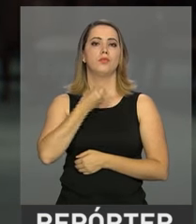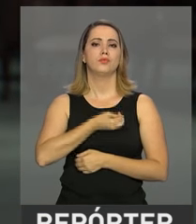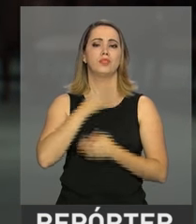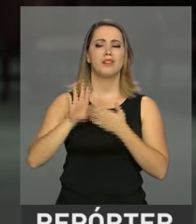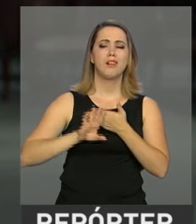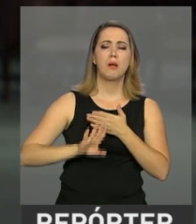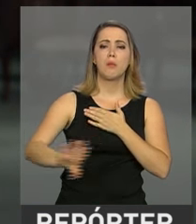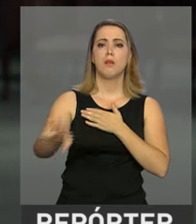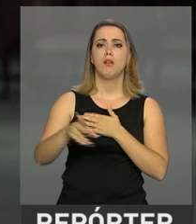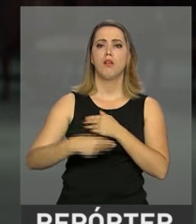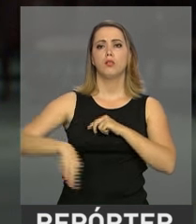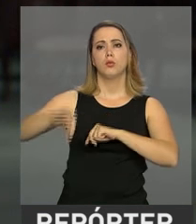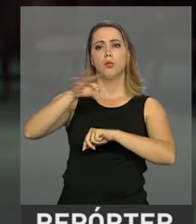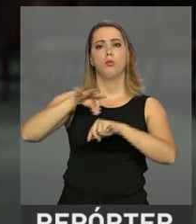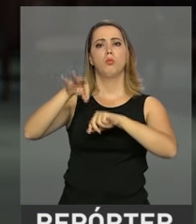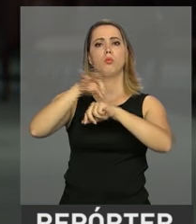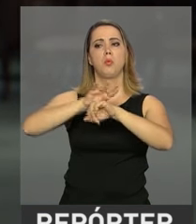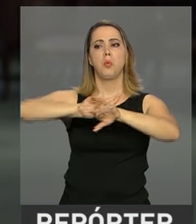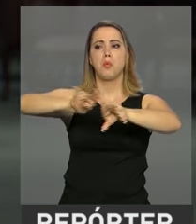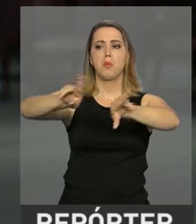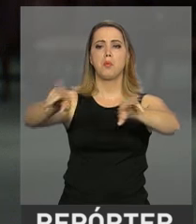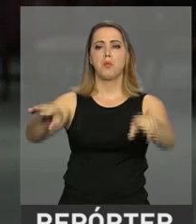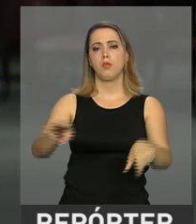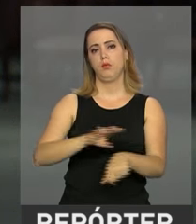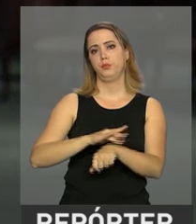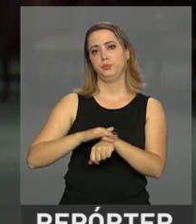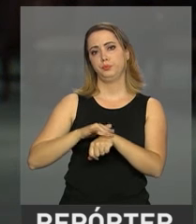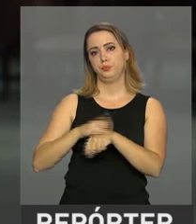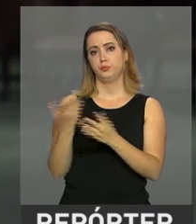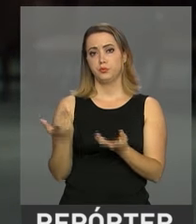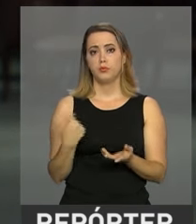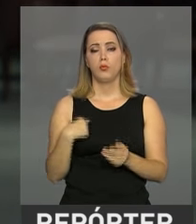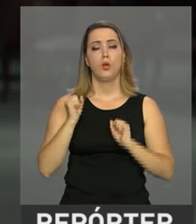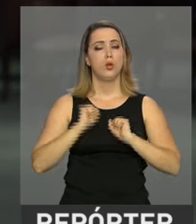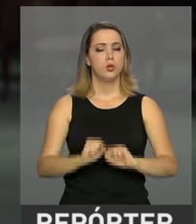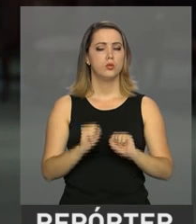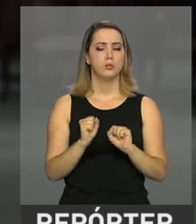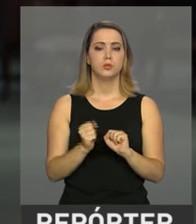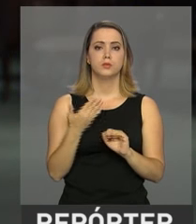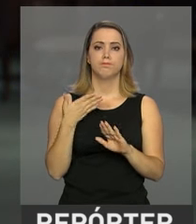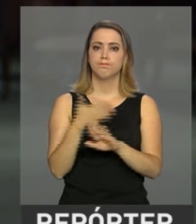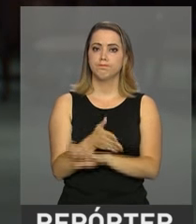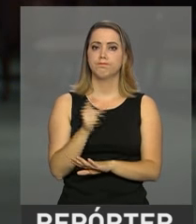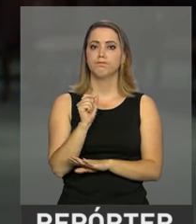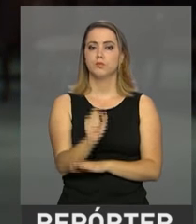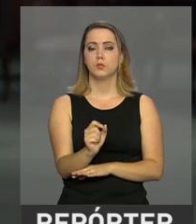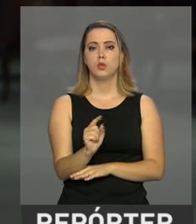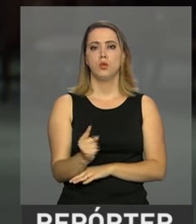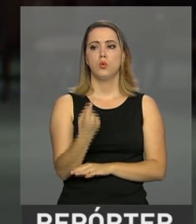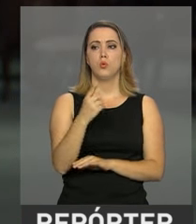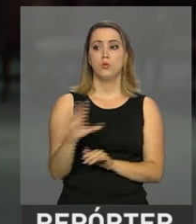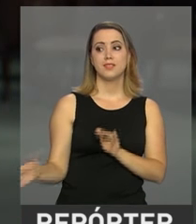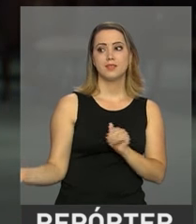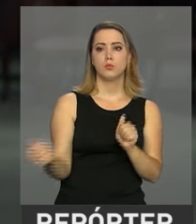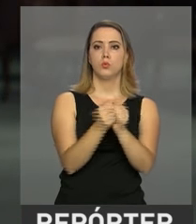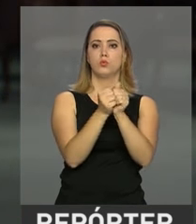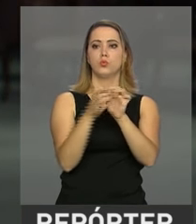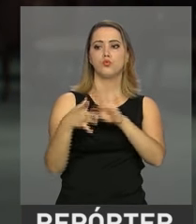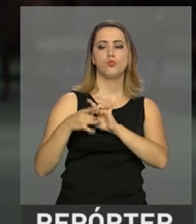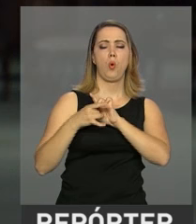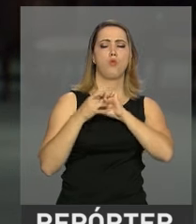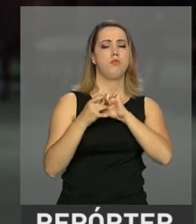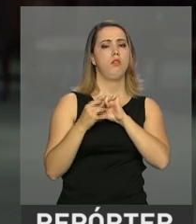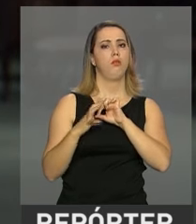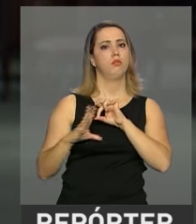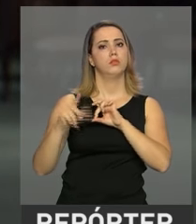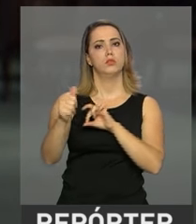eliminar a incidência de dengue, chikungunya e zika vírus, e só conseguiremos isso com este envolvimento de todos,